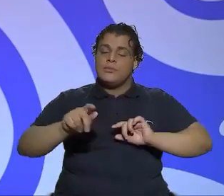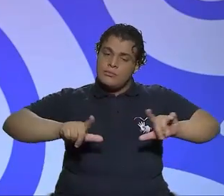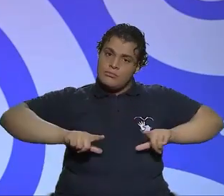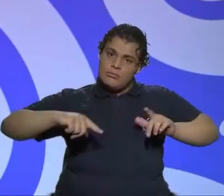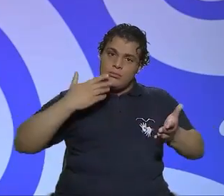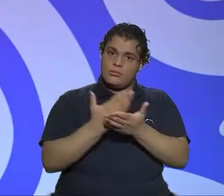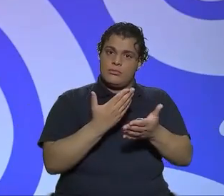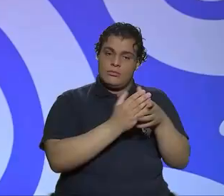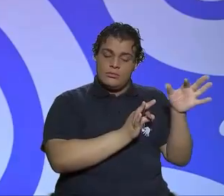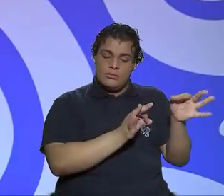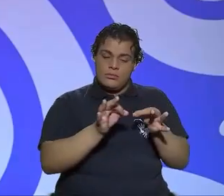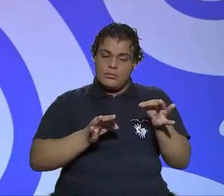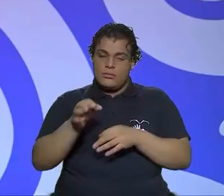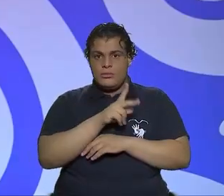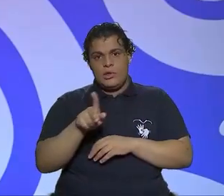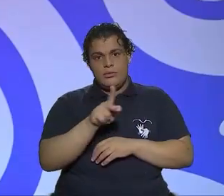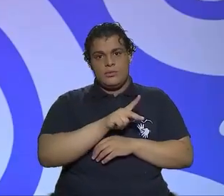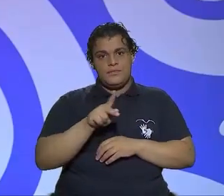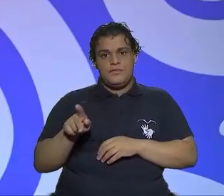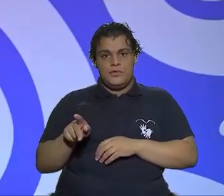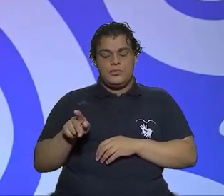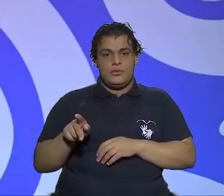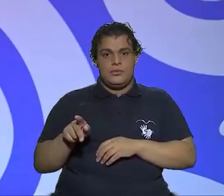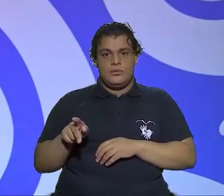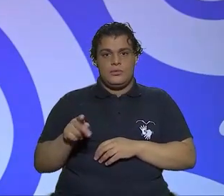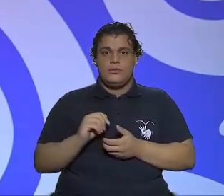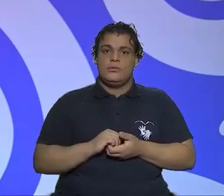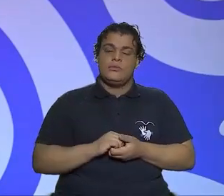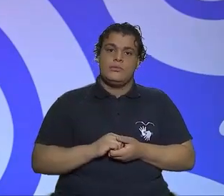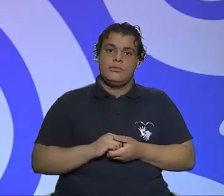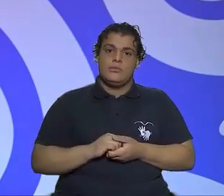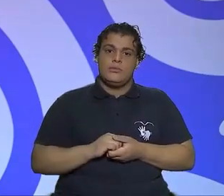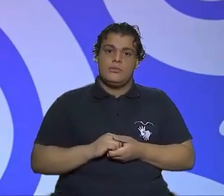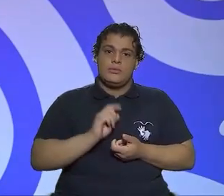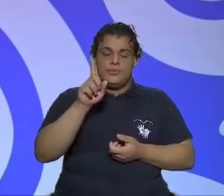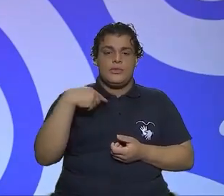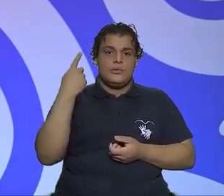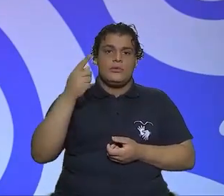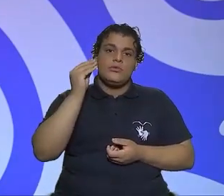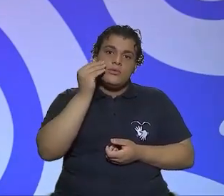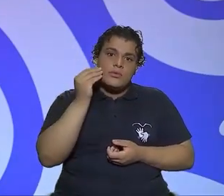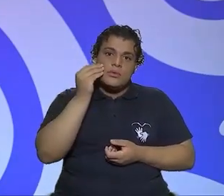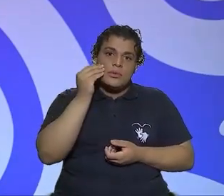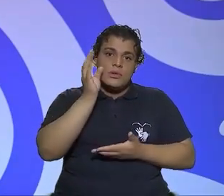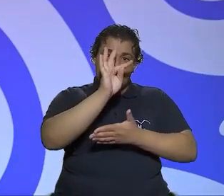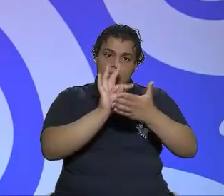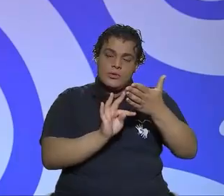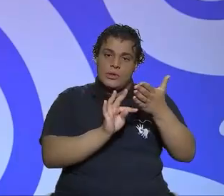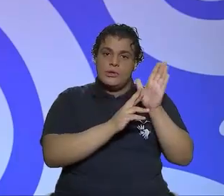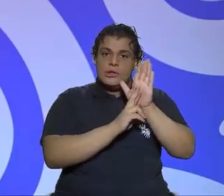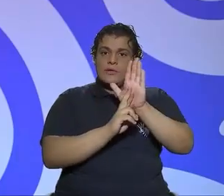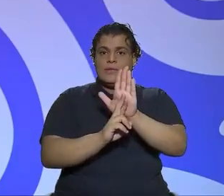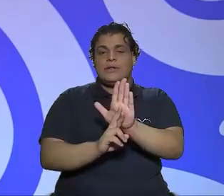estudantes foram coordenados pelos professores e professoras a partir de suas vivências e de um texto de